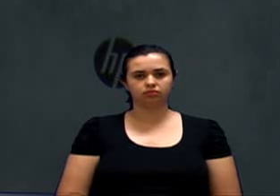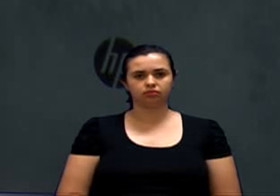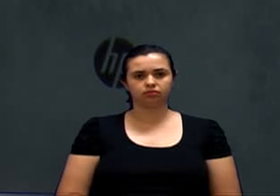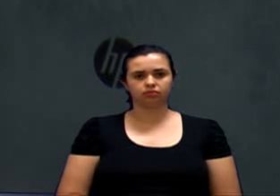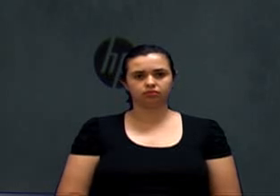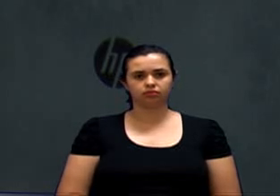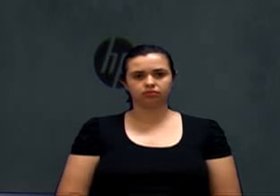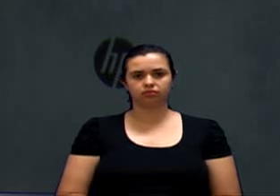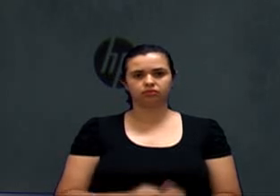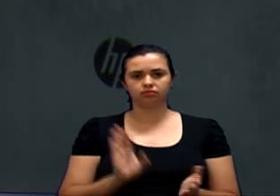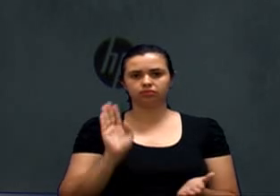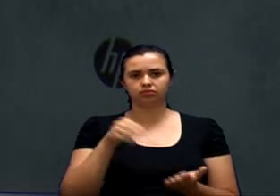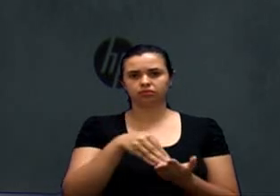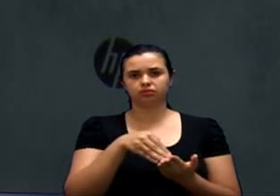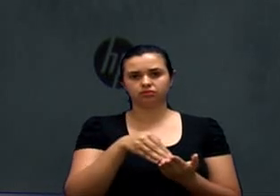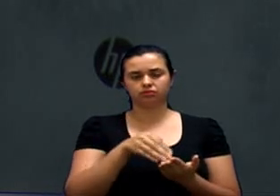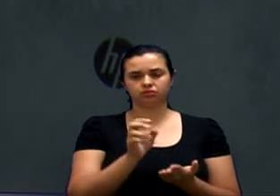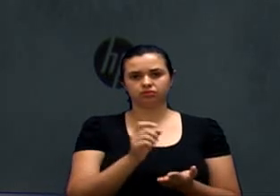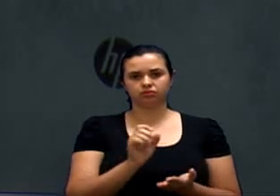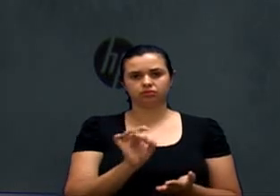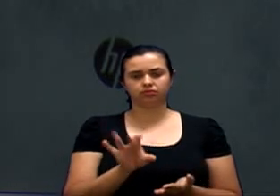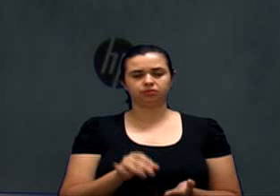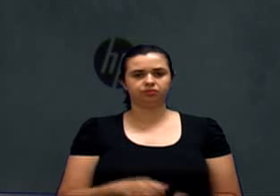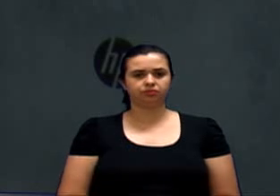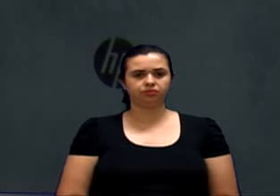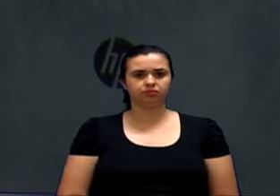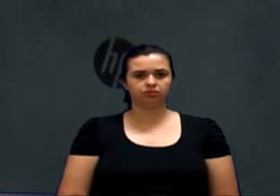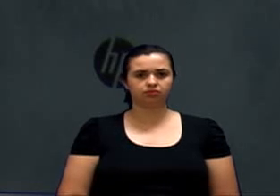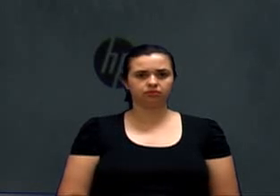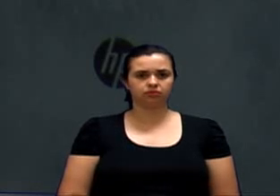É só o último que teve.